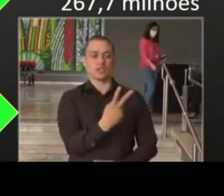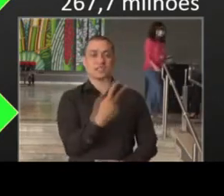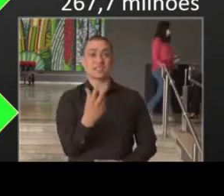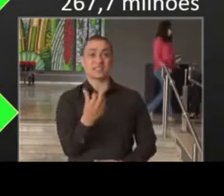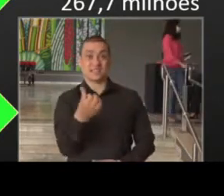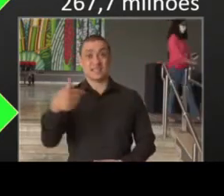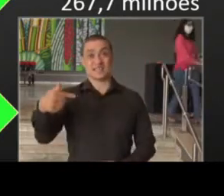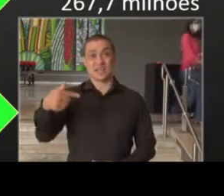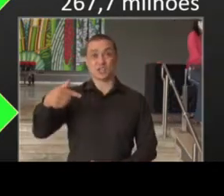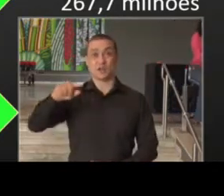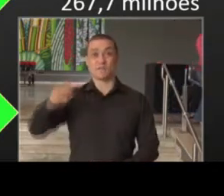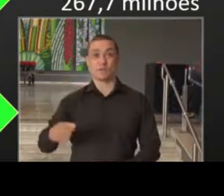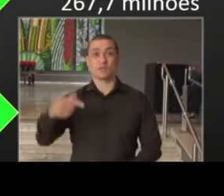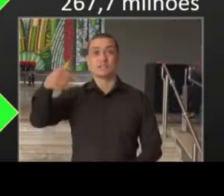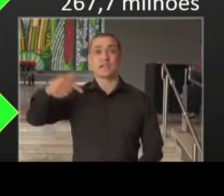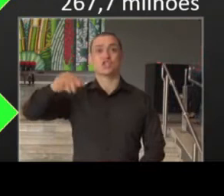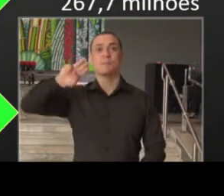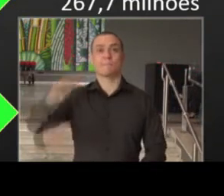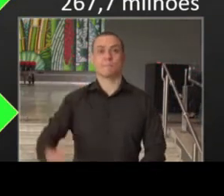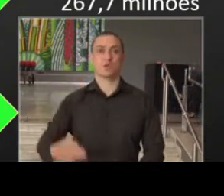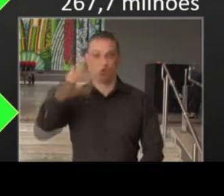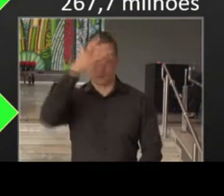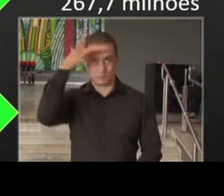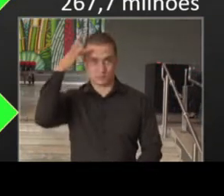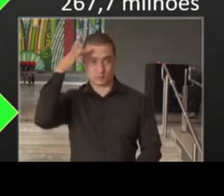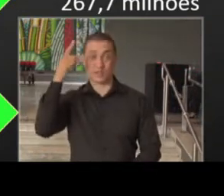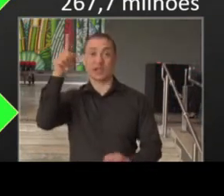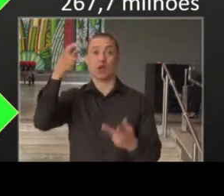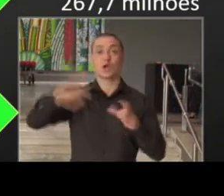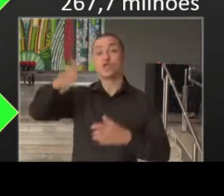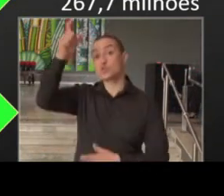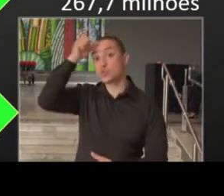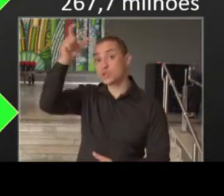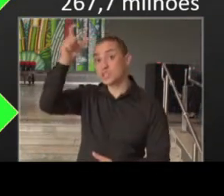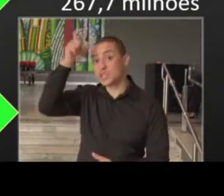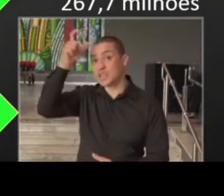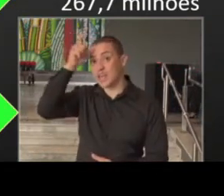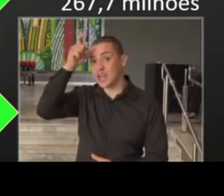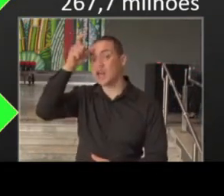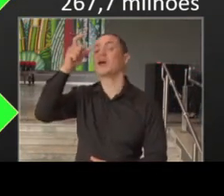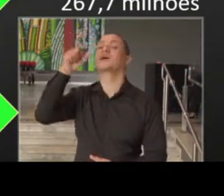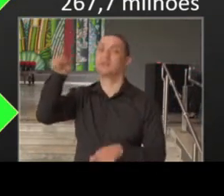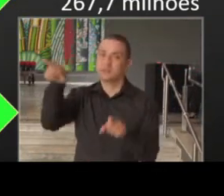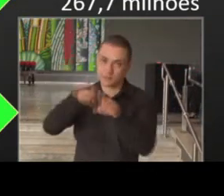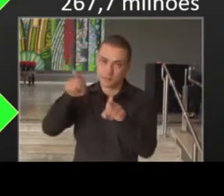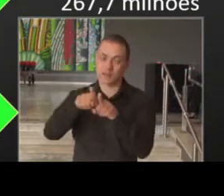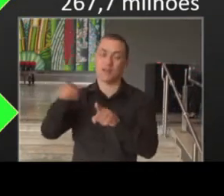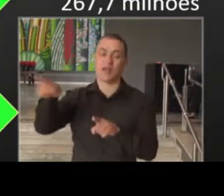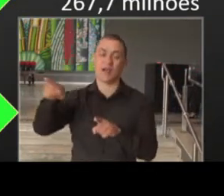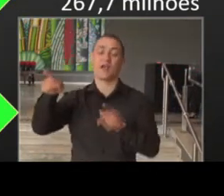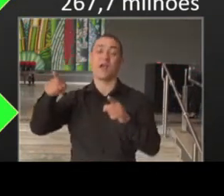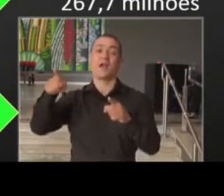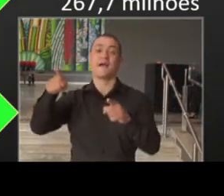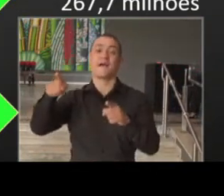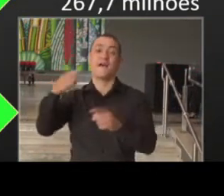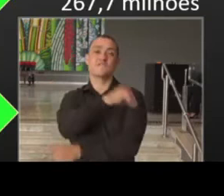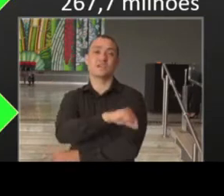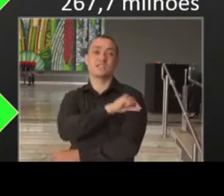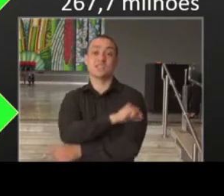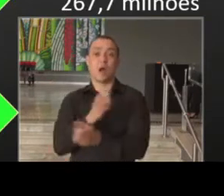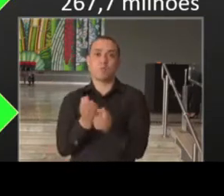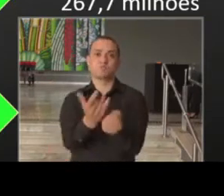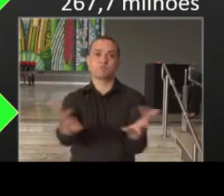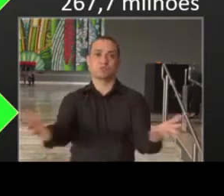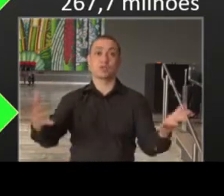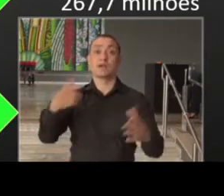267,7 milhões de pessoas. E na Turquia, essa vacinação também deve se iniciar em massa entre